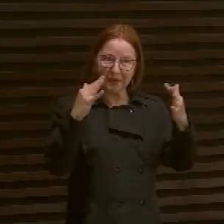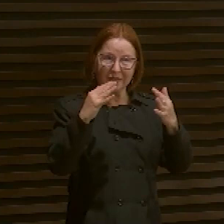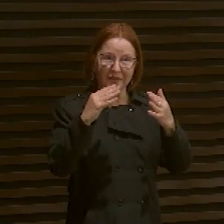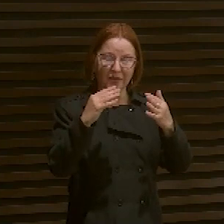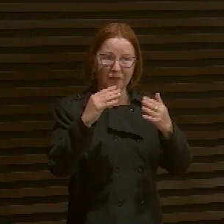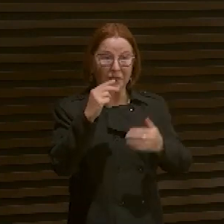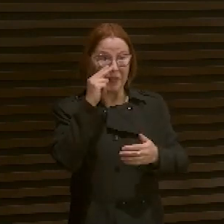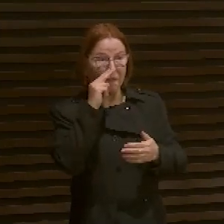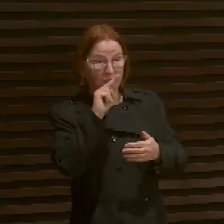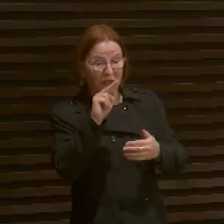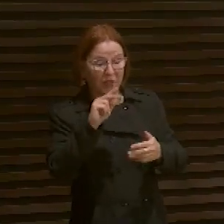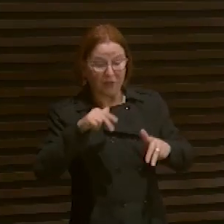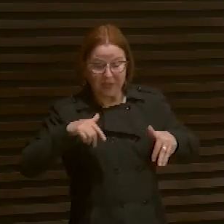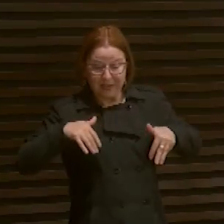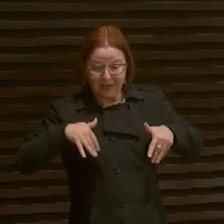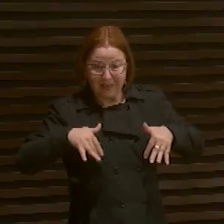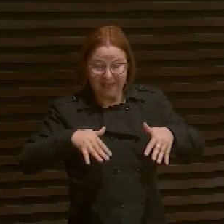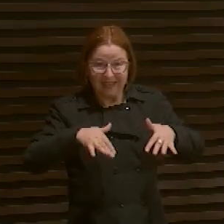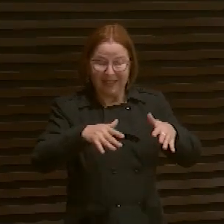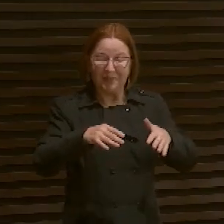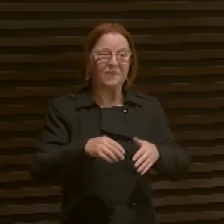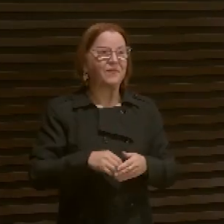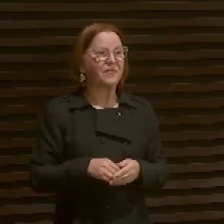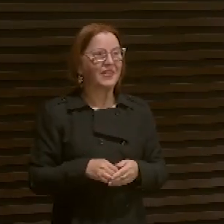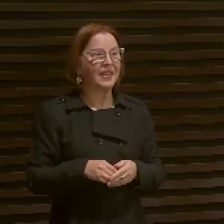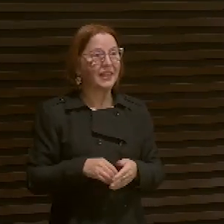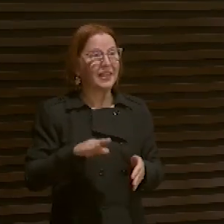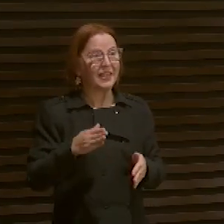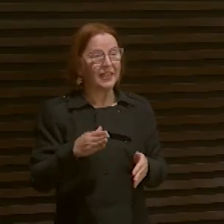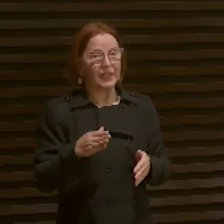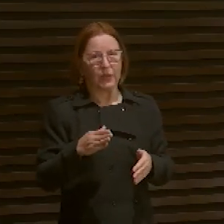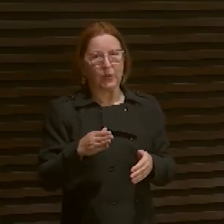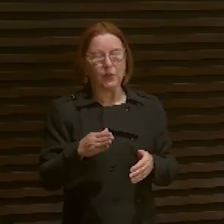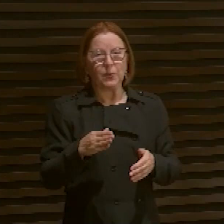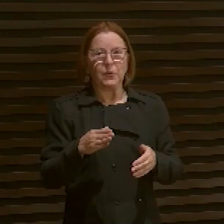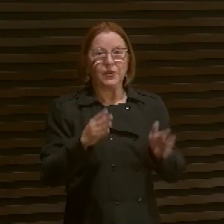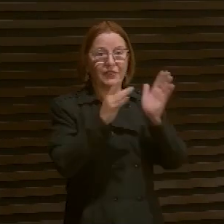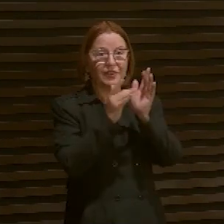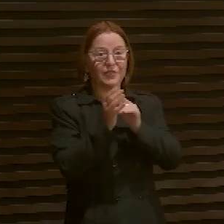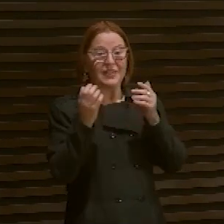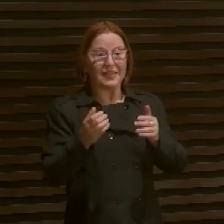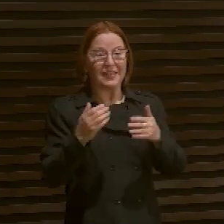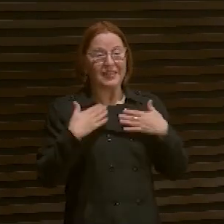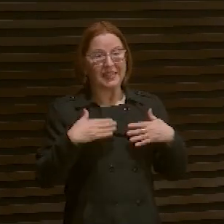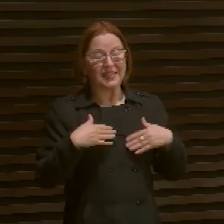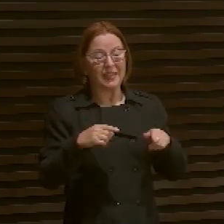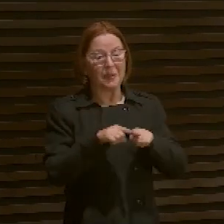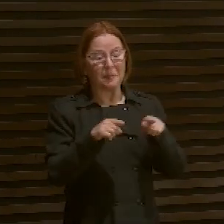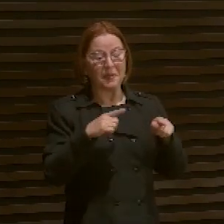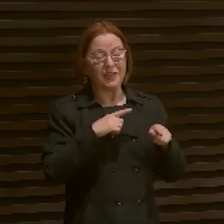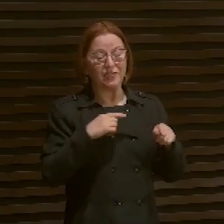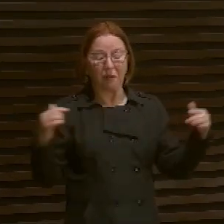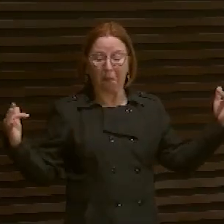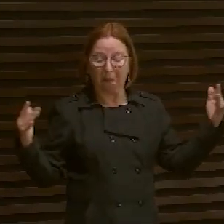antes deles. Então, quando Jesus chegou lá para descansar com seus discípulos, tinha uma galera lá esperando. E a Bíblia